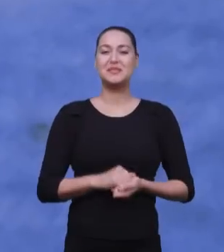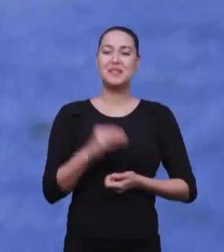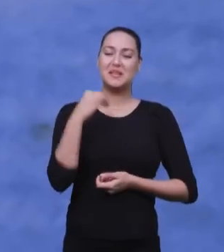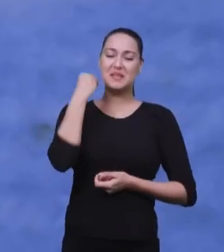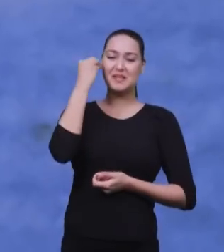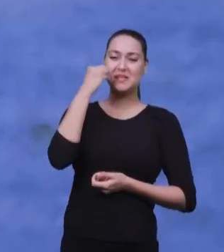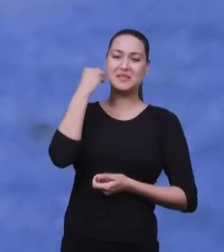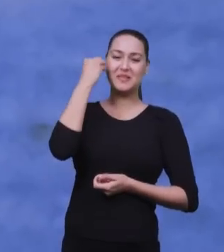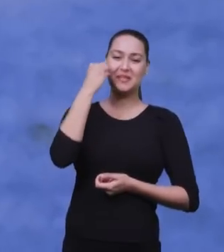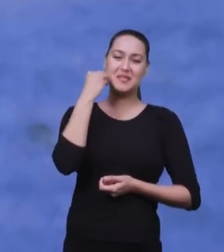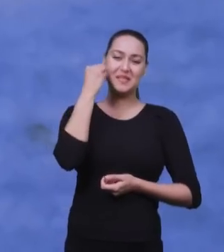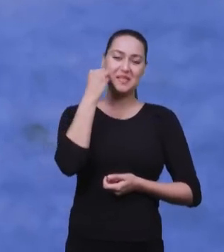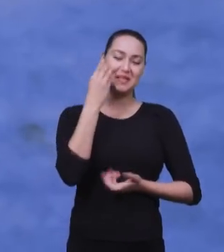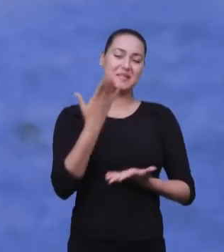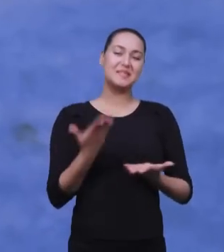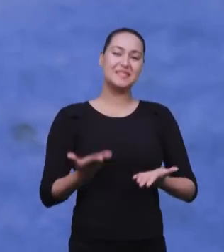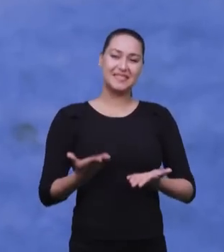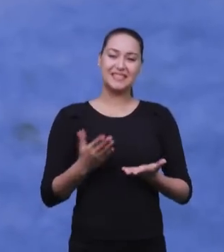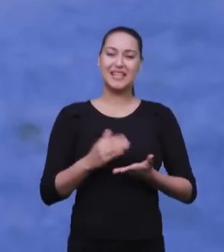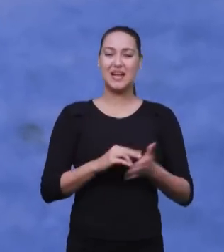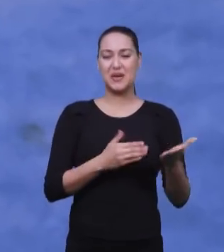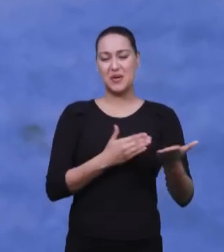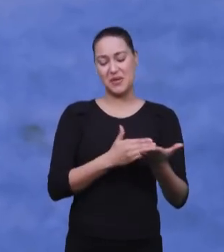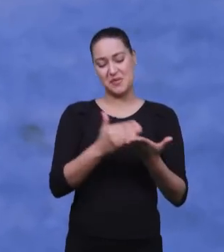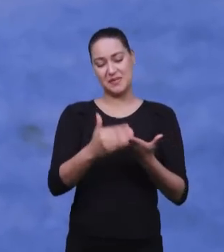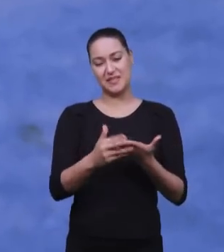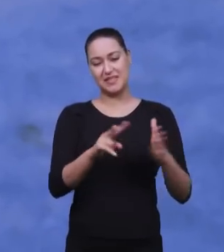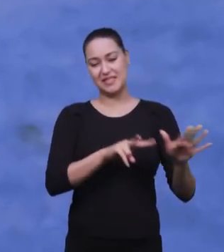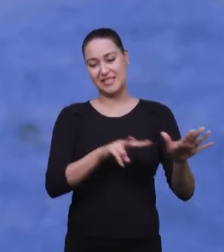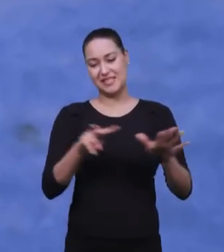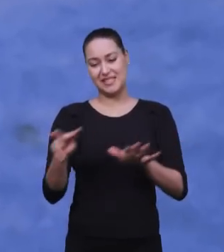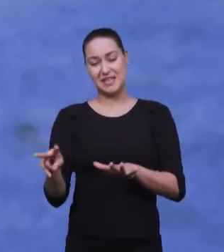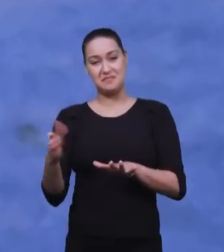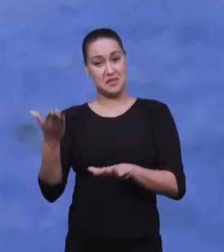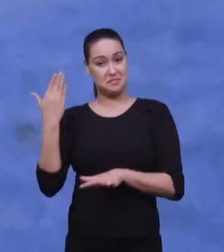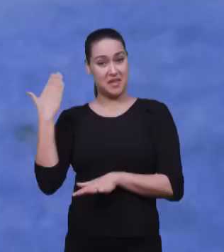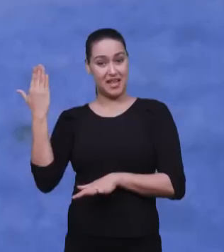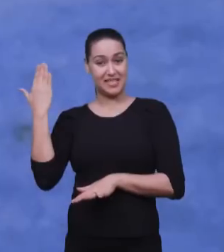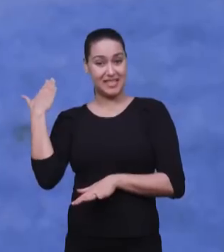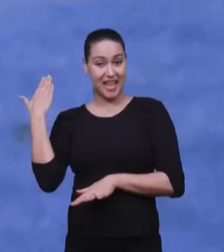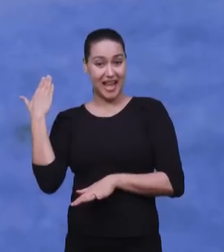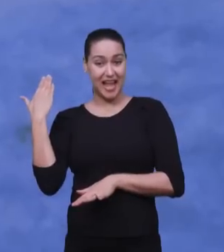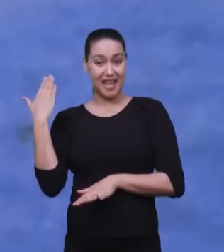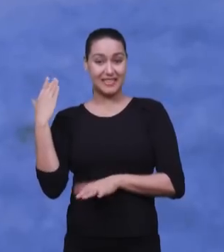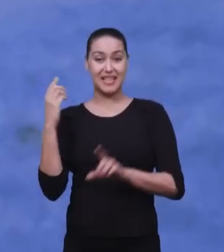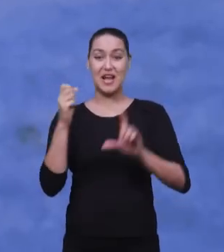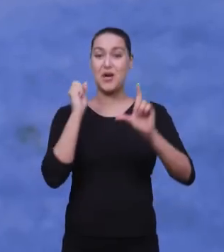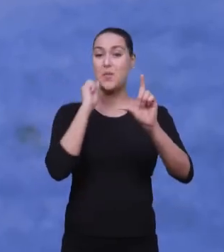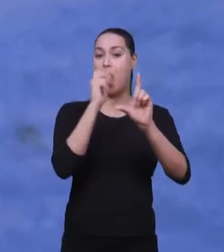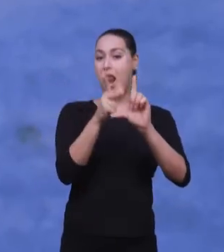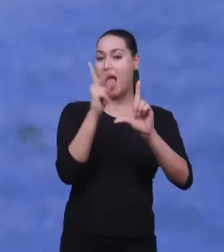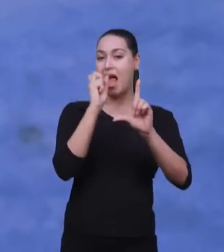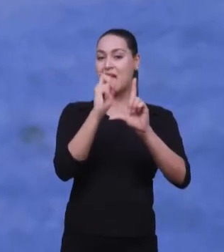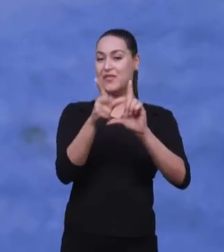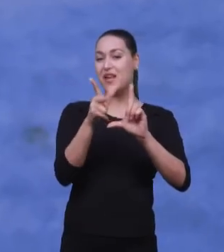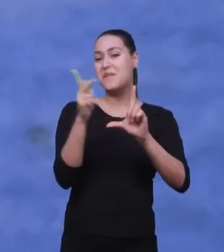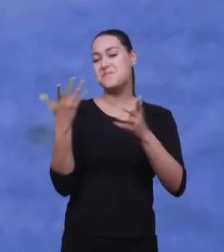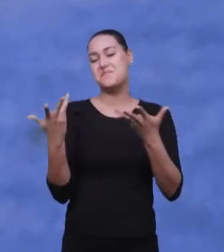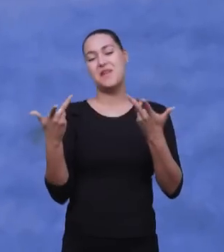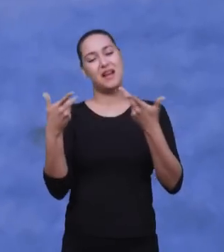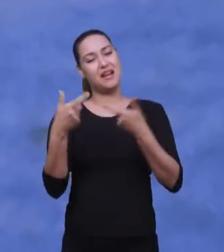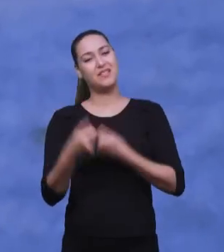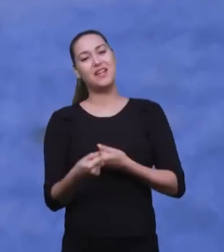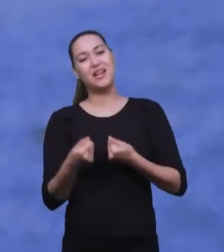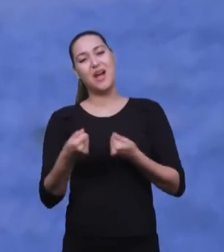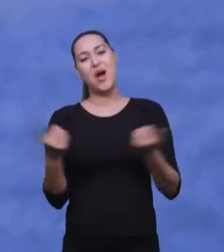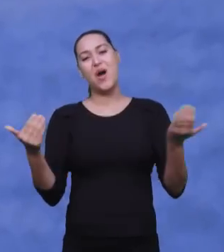estamos experimentando aqui. Começamos na semana passada com aquela live maravilhosa, né? E agora a gente está experimentando esse momento